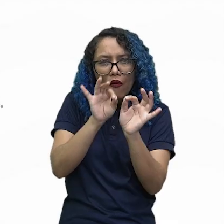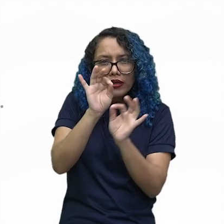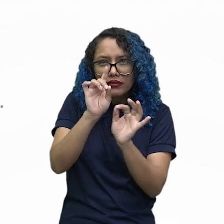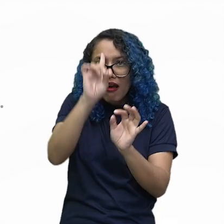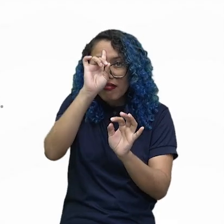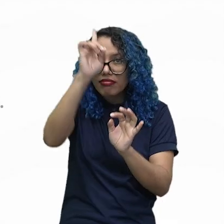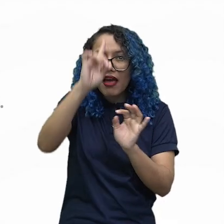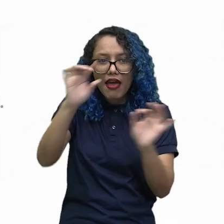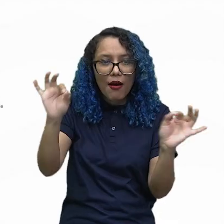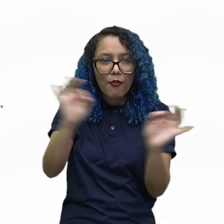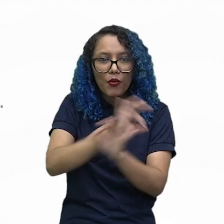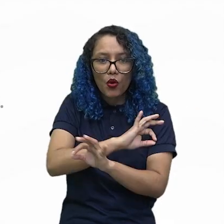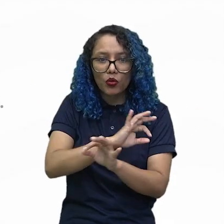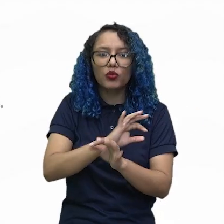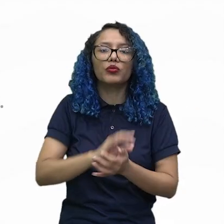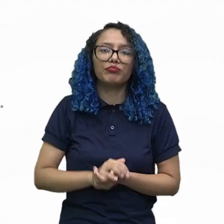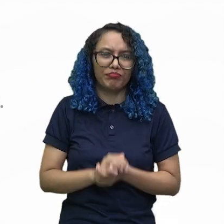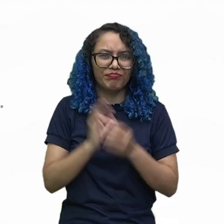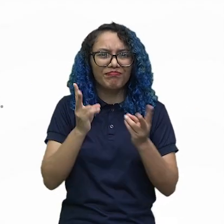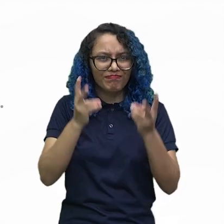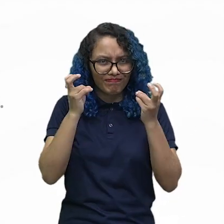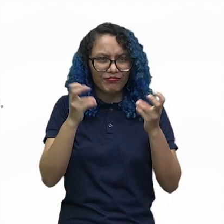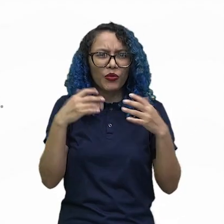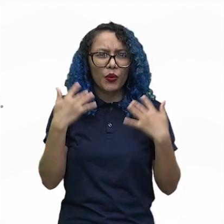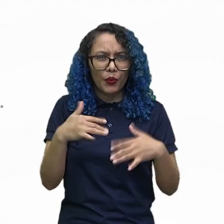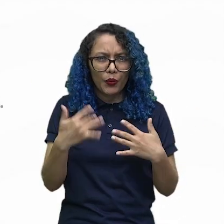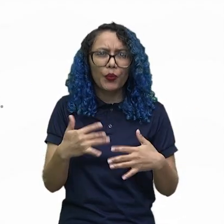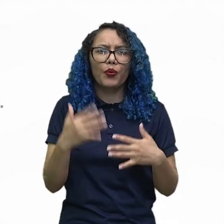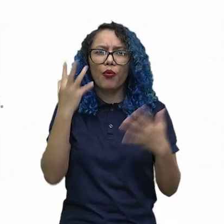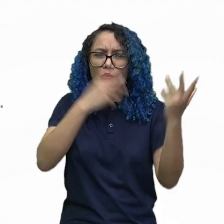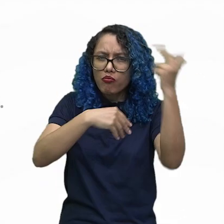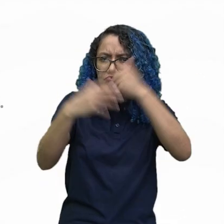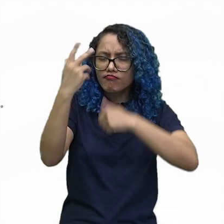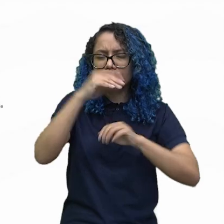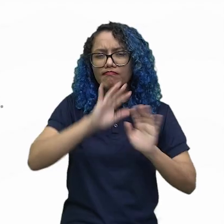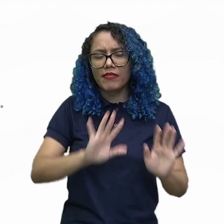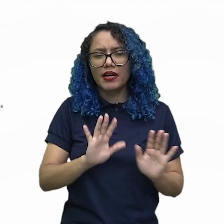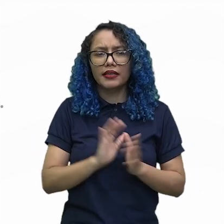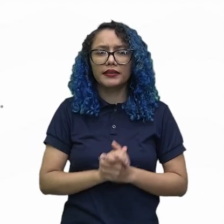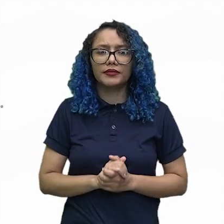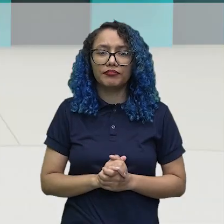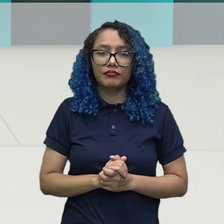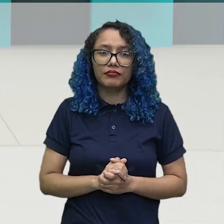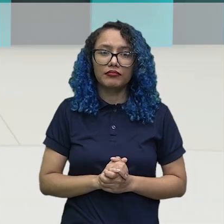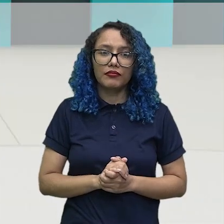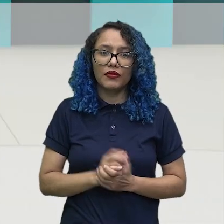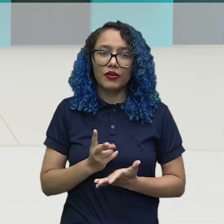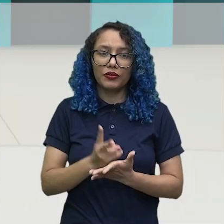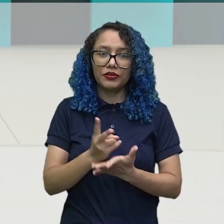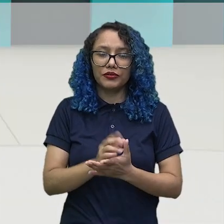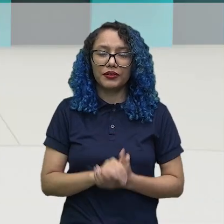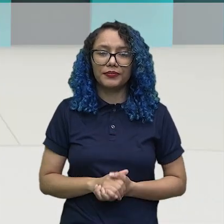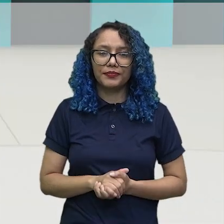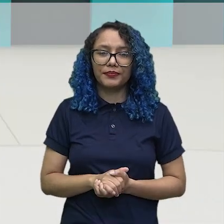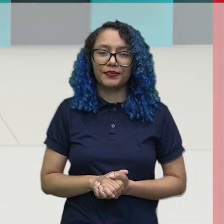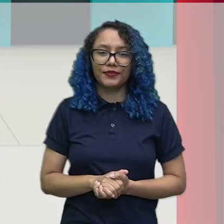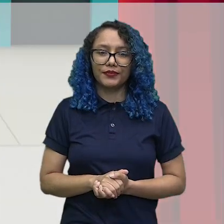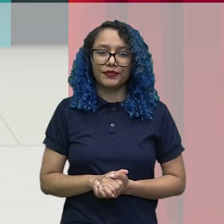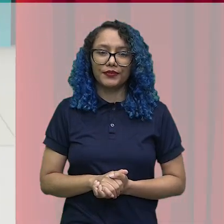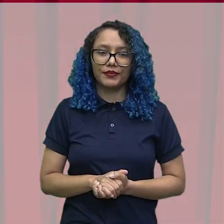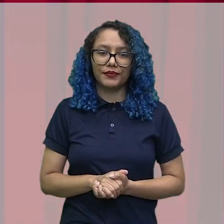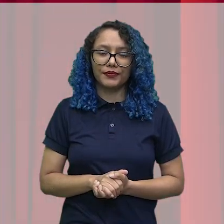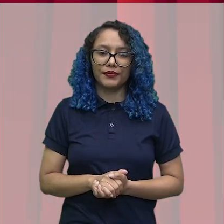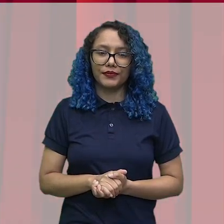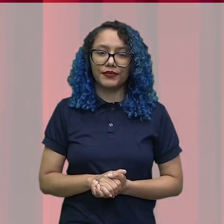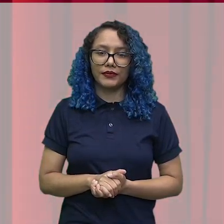veja quanta beleza. Mas a gente está falando de arte, de passarela. Então, vamos aos palcos? Vem